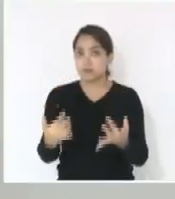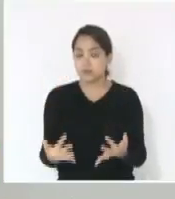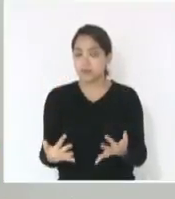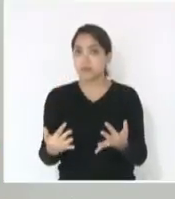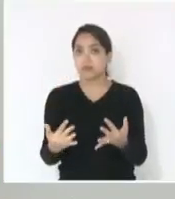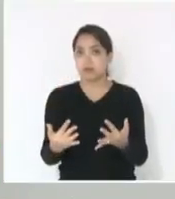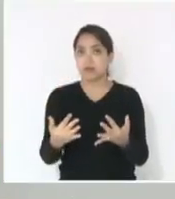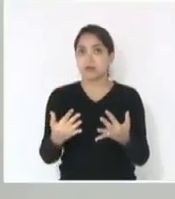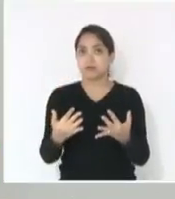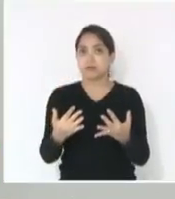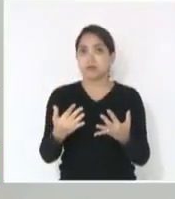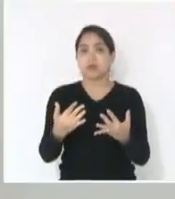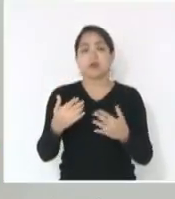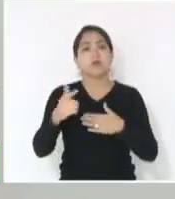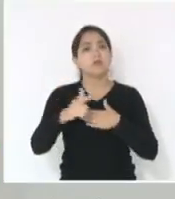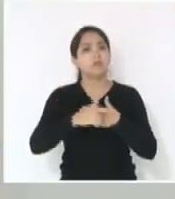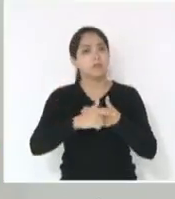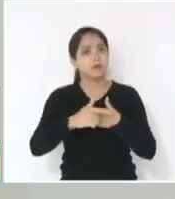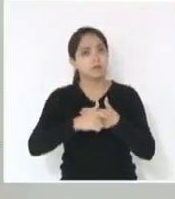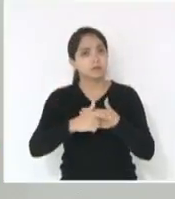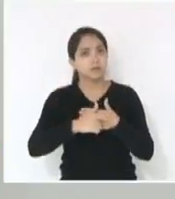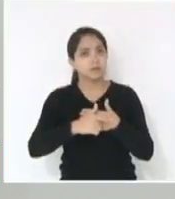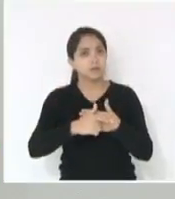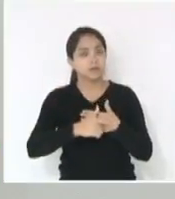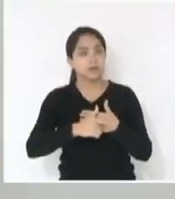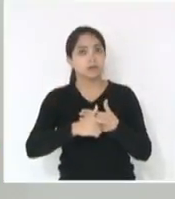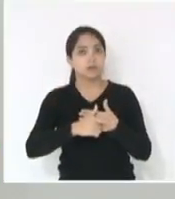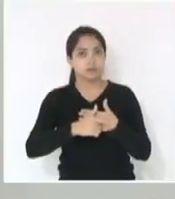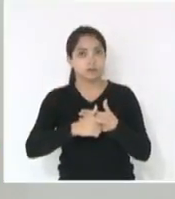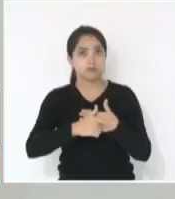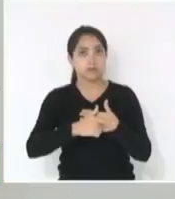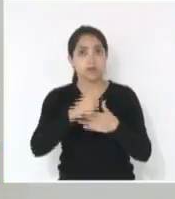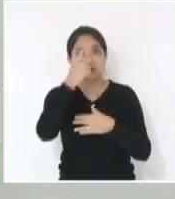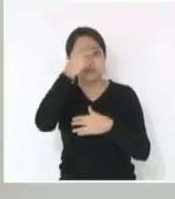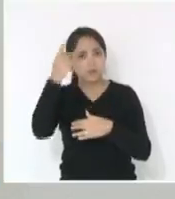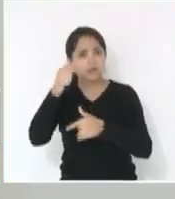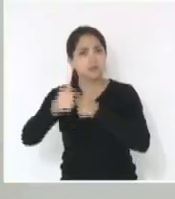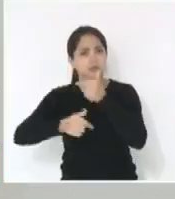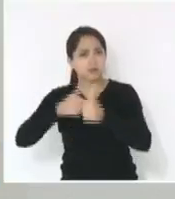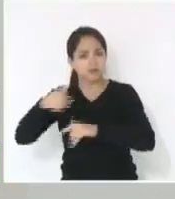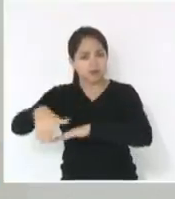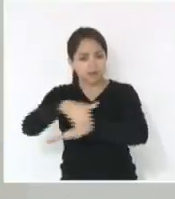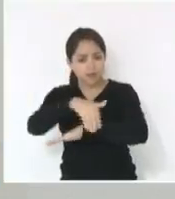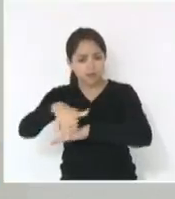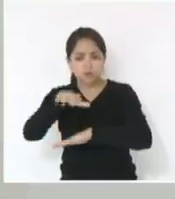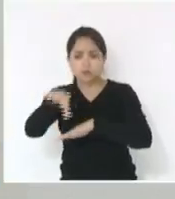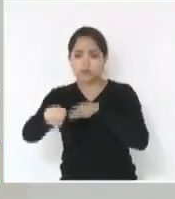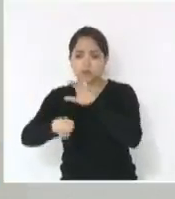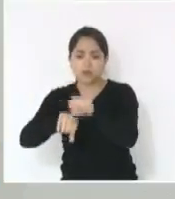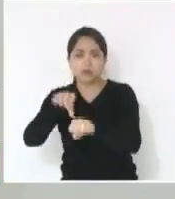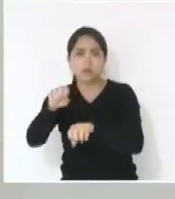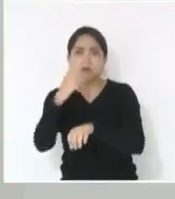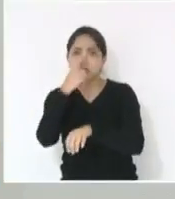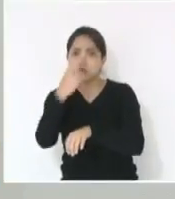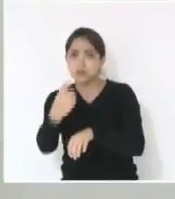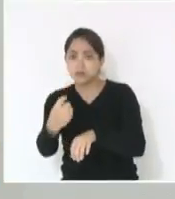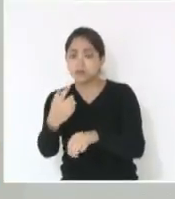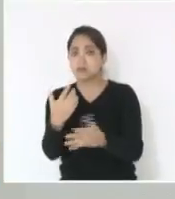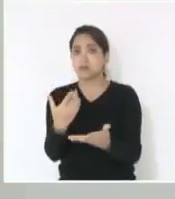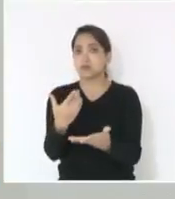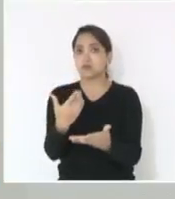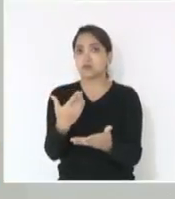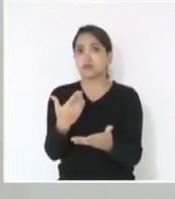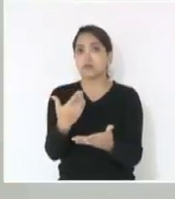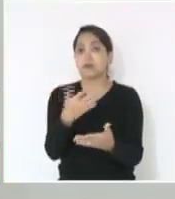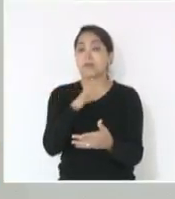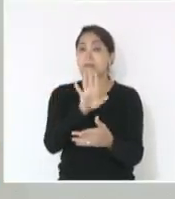também o papel fundamental dos catadores de resíduos,